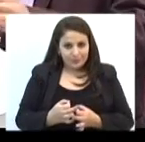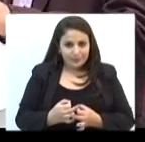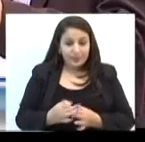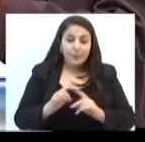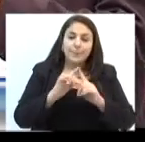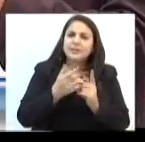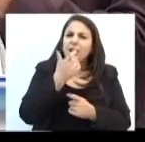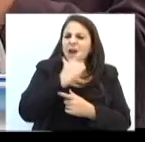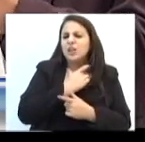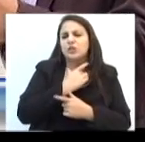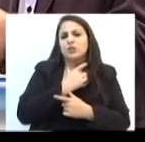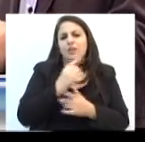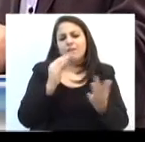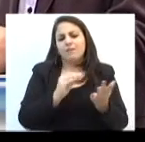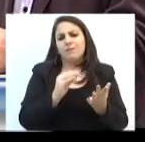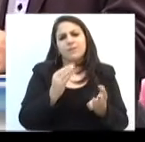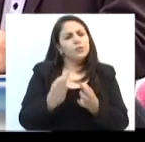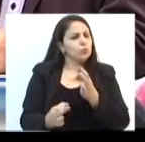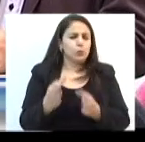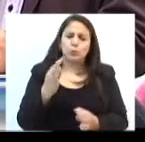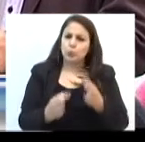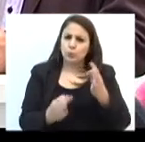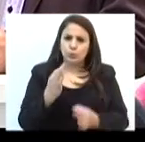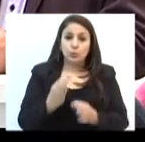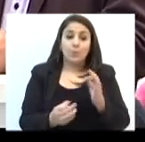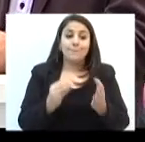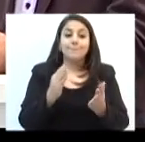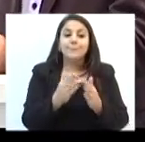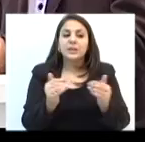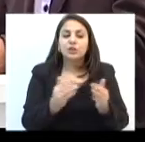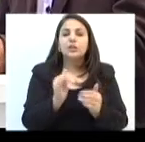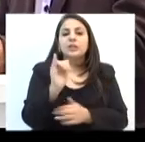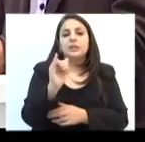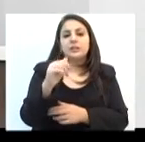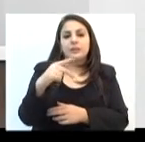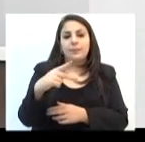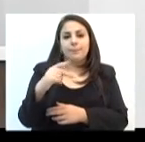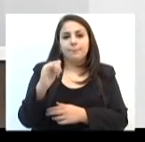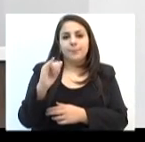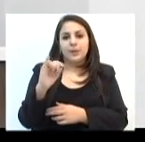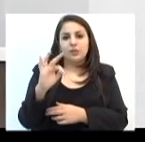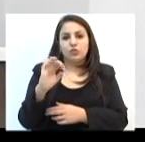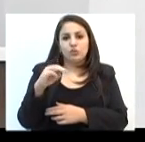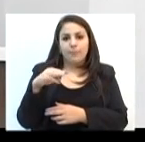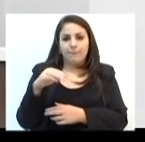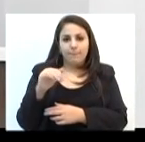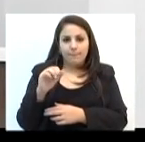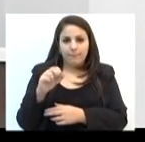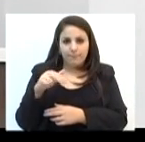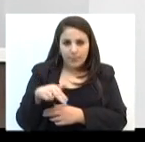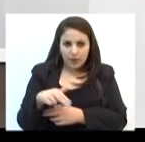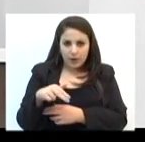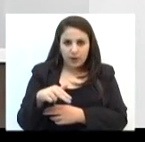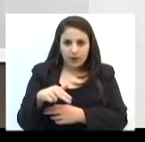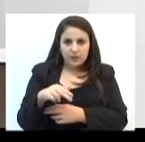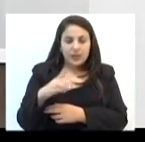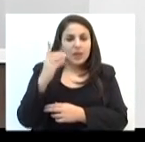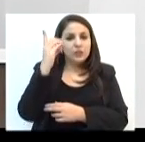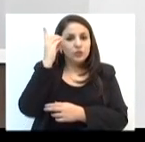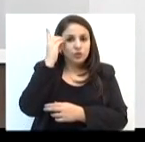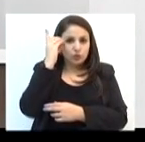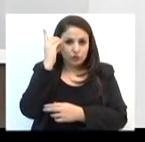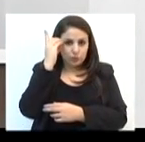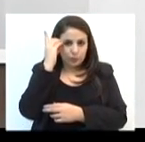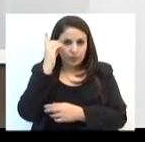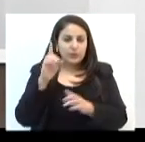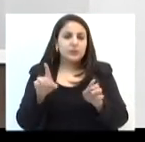uma injustiça o pedido de impeachment da presidente Dilma Rousseff. De acordo com Rui Lorenzato, o atual